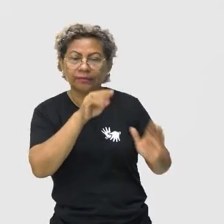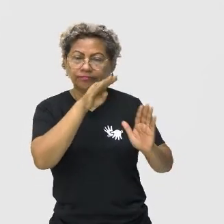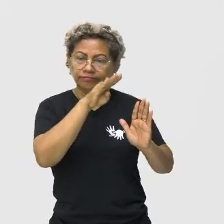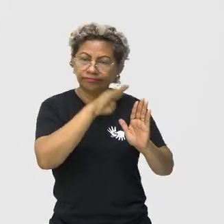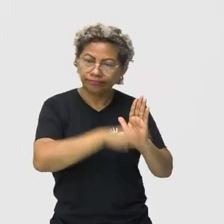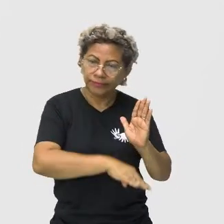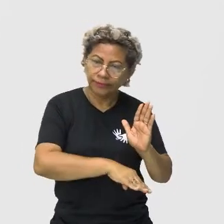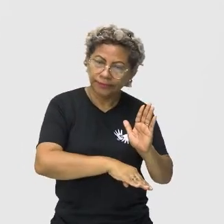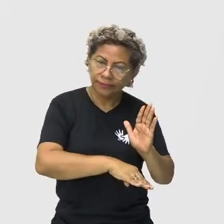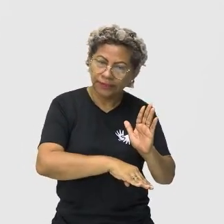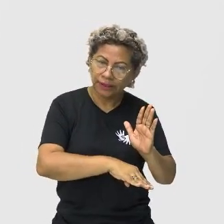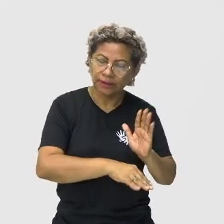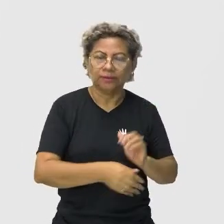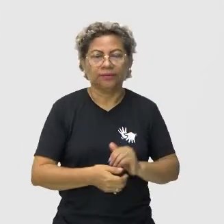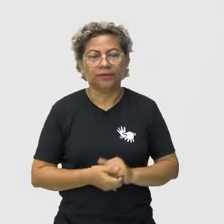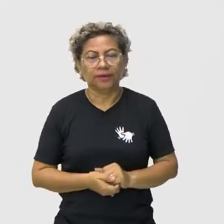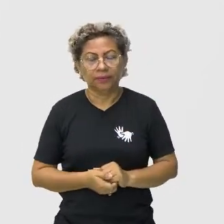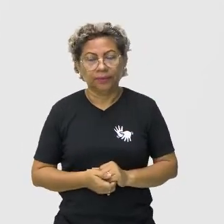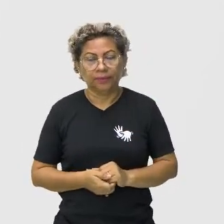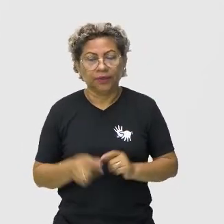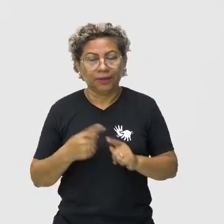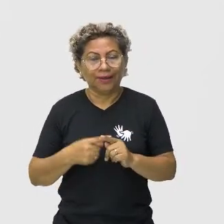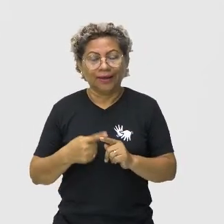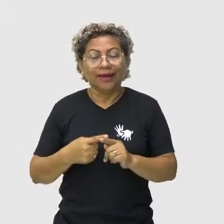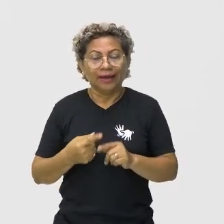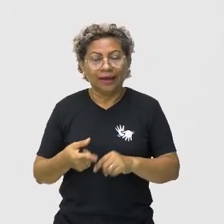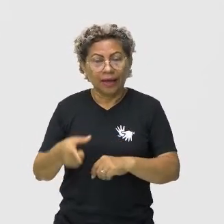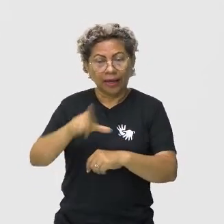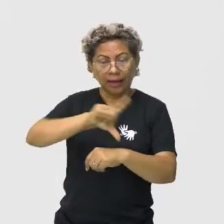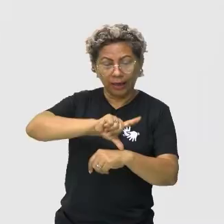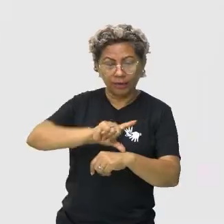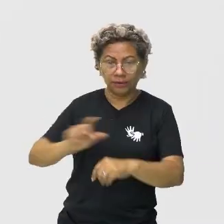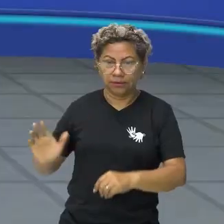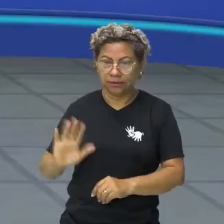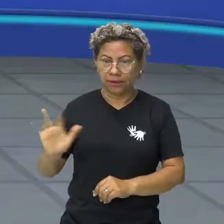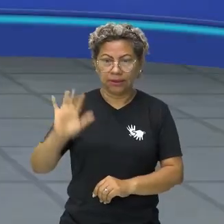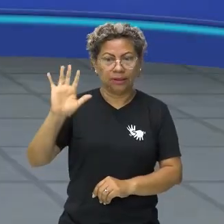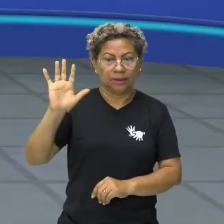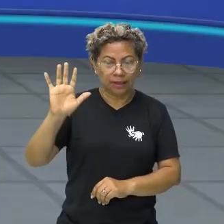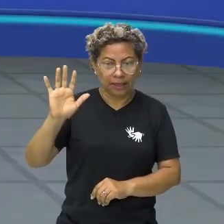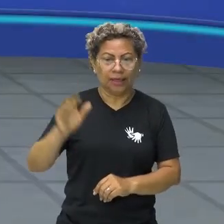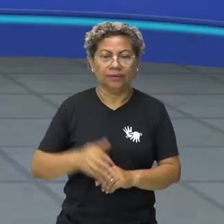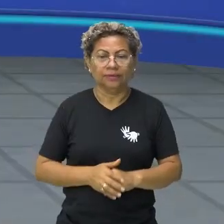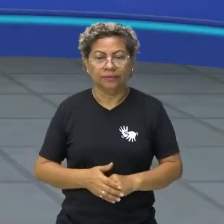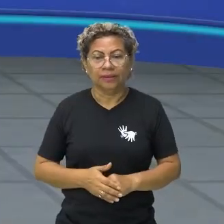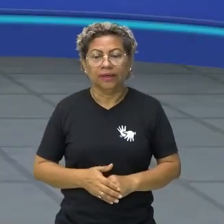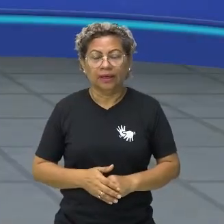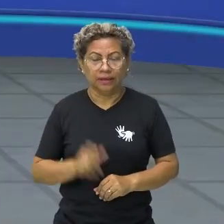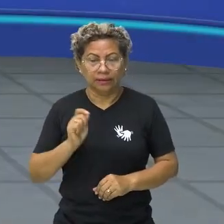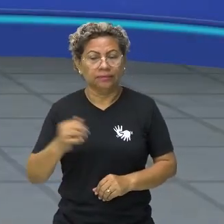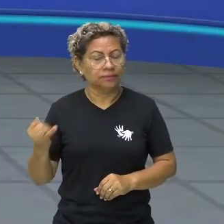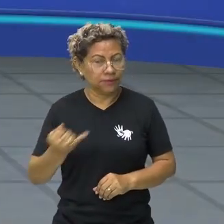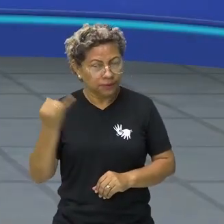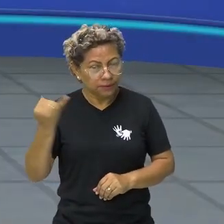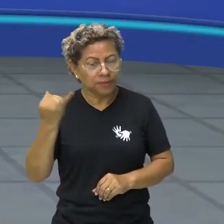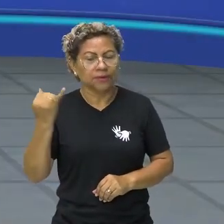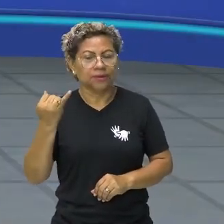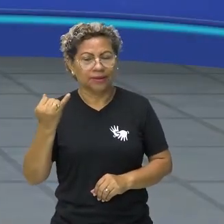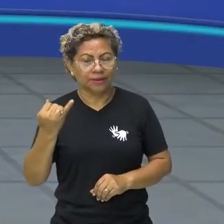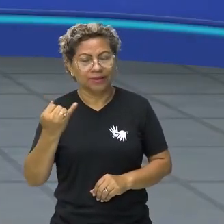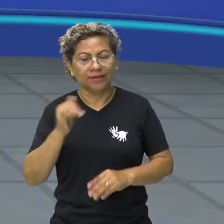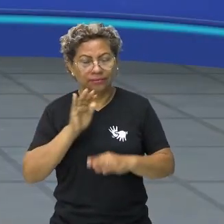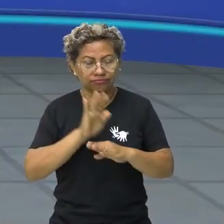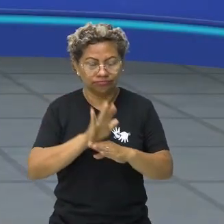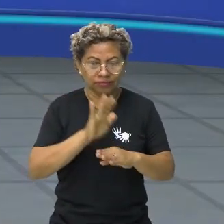produtos, que antes eram mais caros e com pouca oferta. Então, acaba ajudando aí com esses pontos positivos, né,